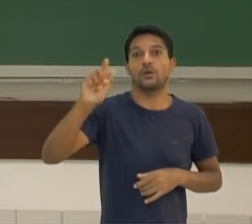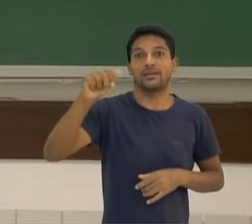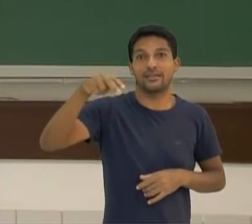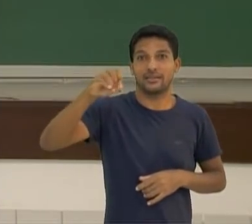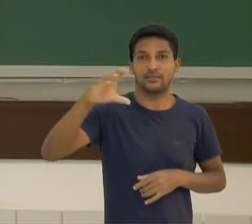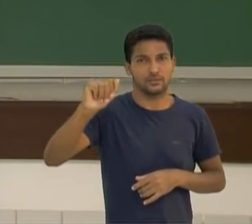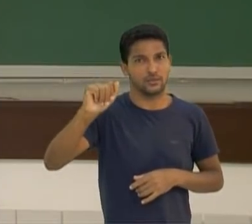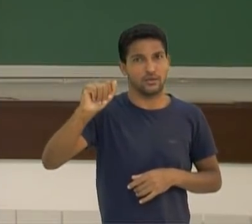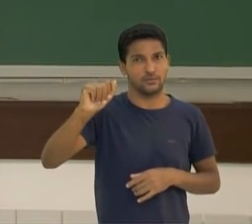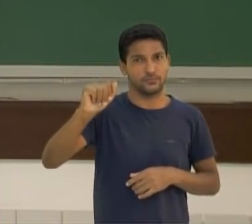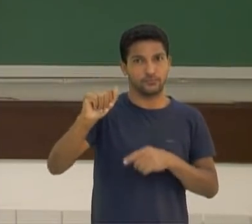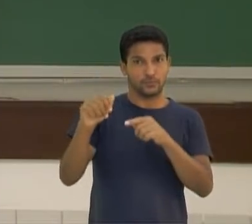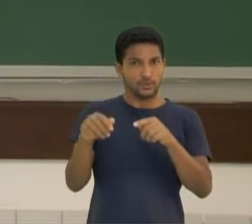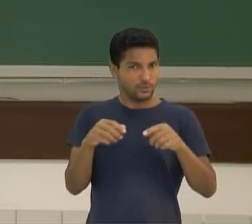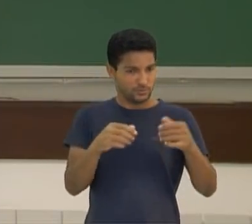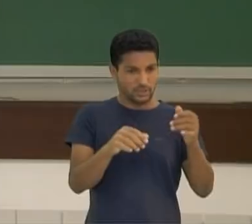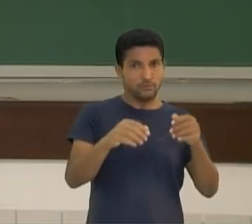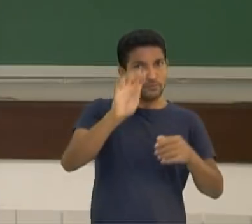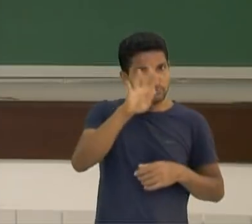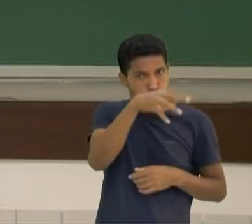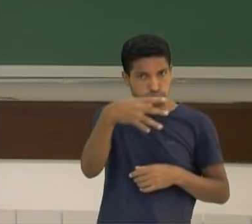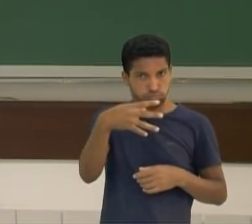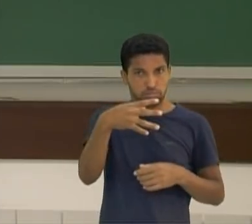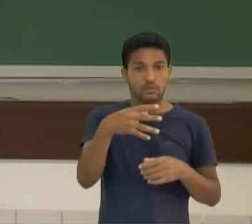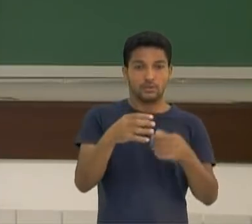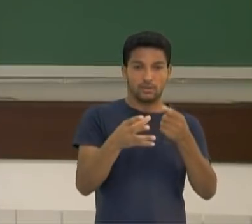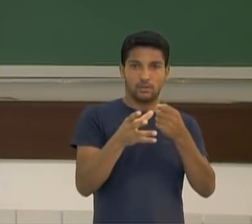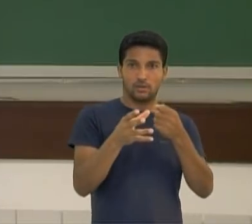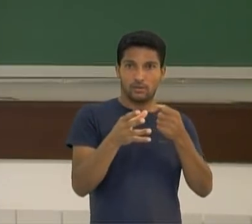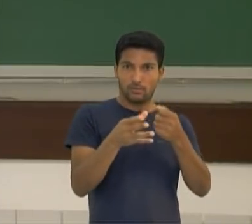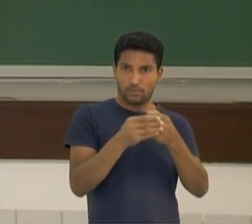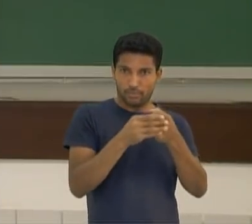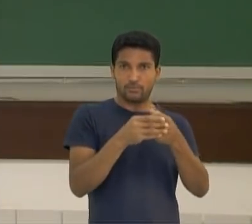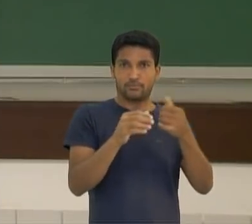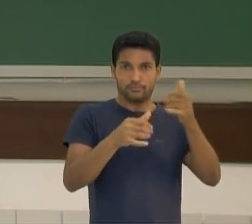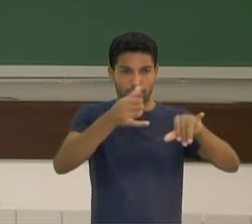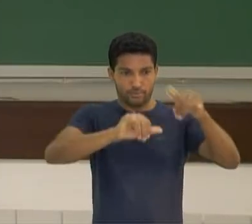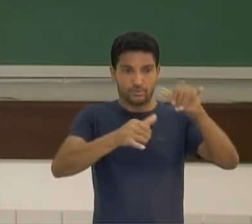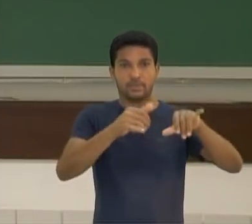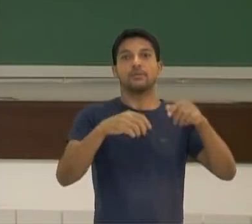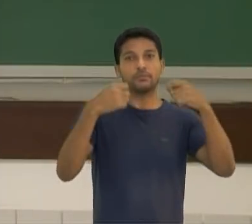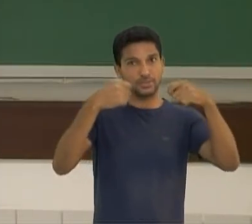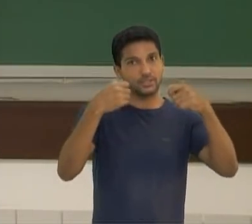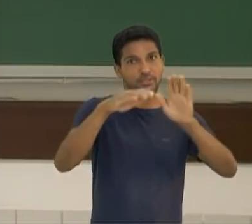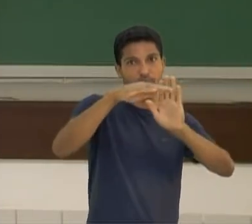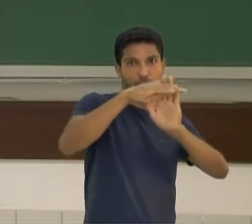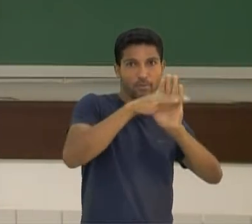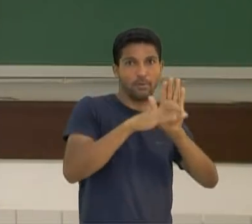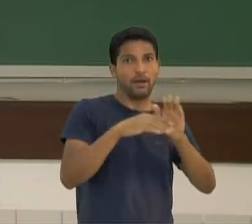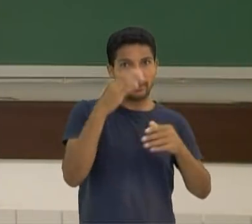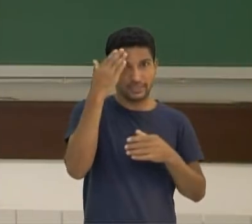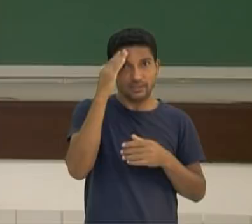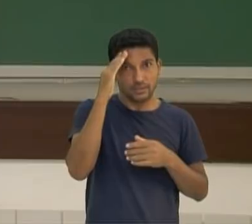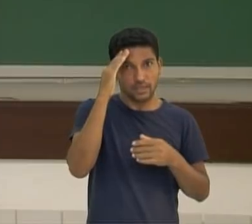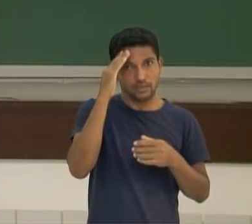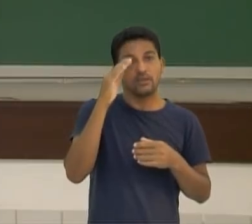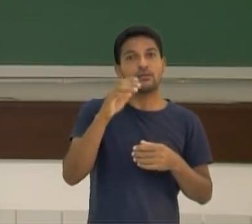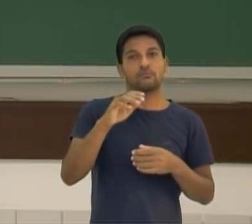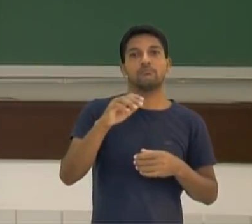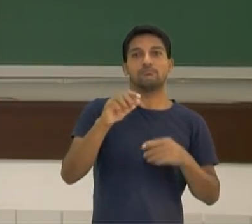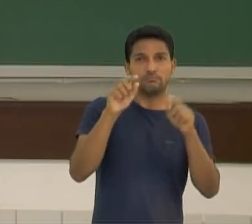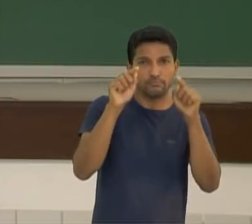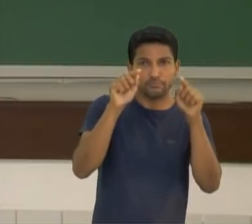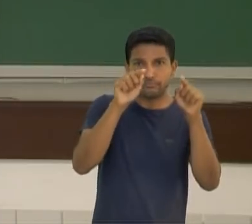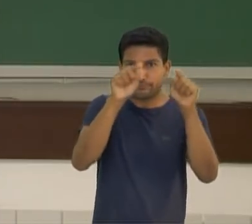a química, não conhecer um pouco de tabela periódica, um pouco das propriedades dela, fica difícil da gente acompanhar a questão, então,